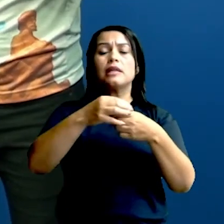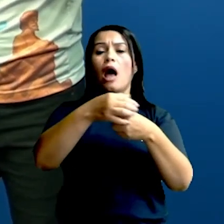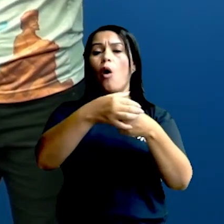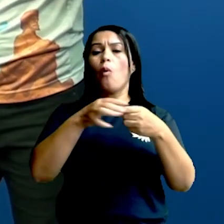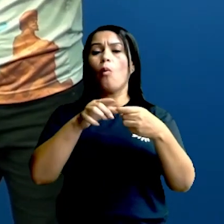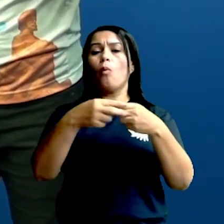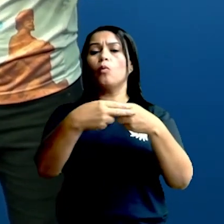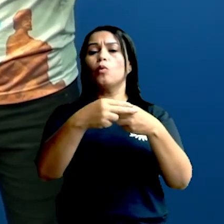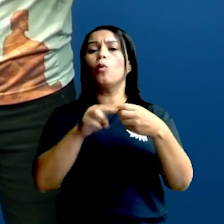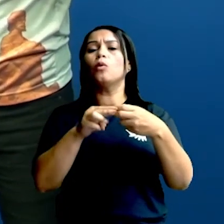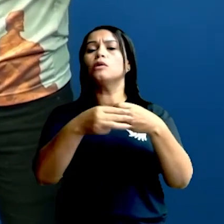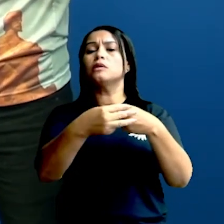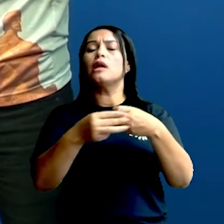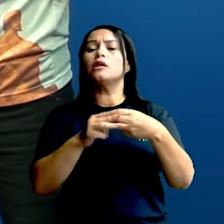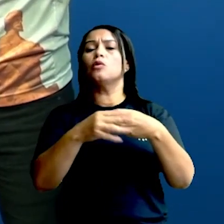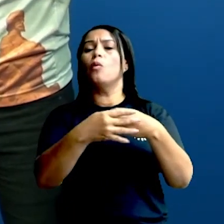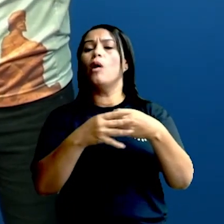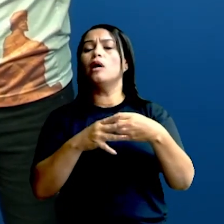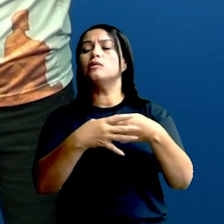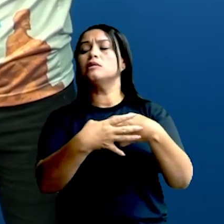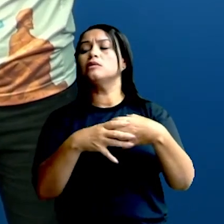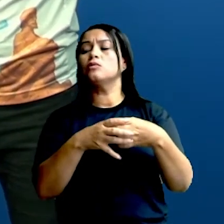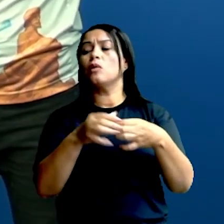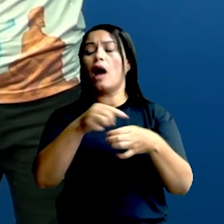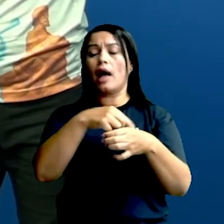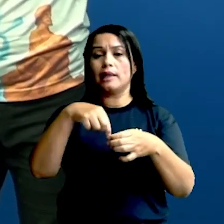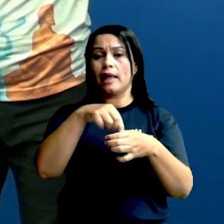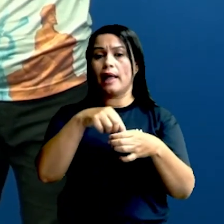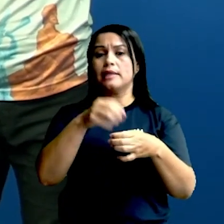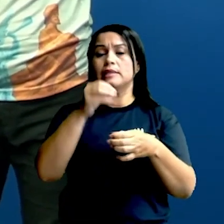contabilizados, contados, e